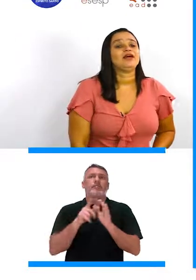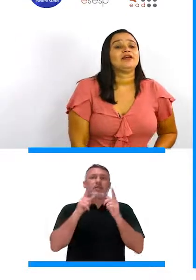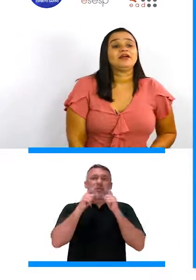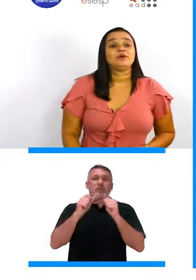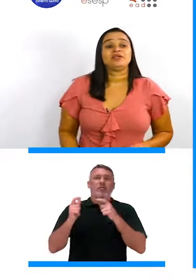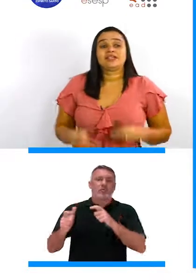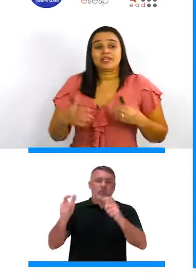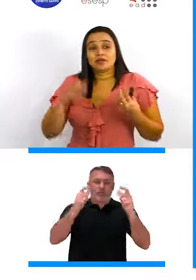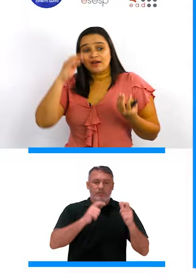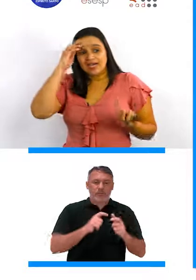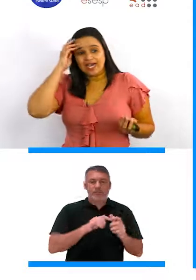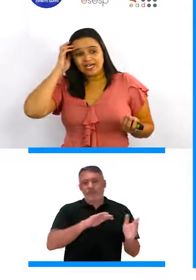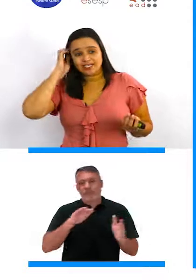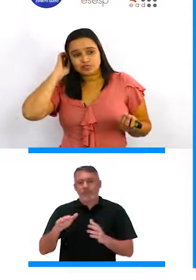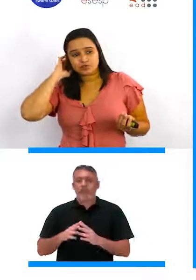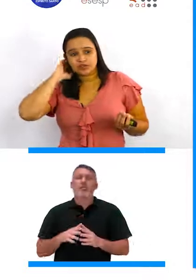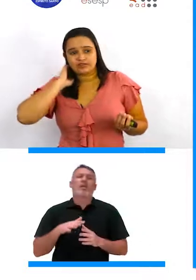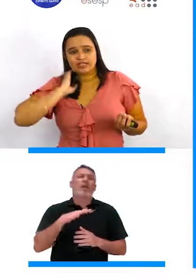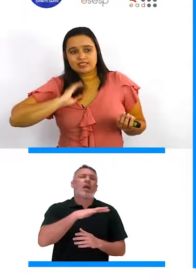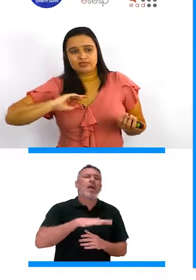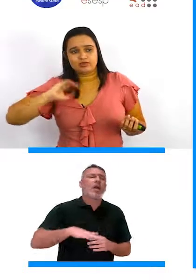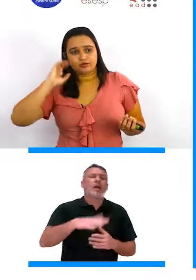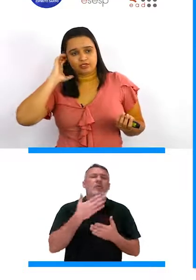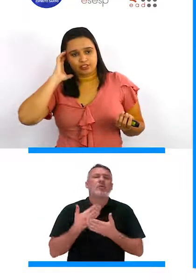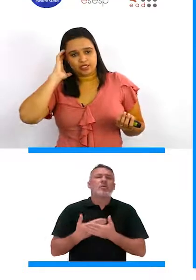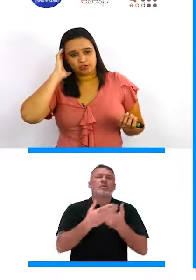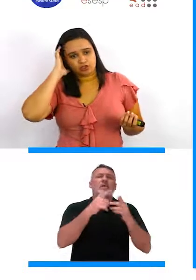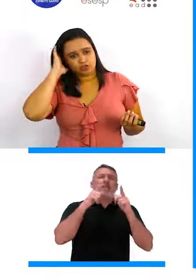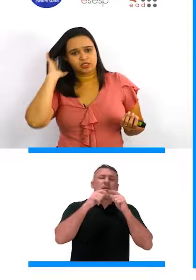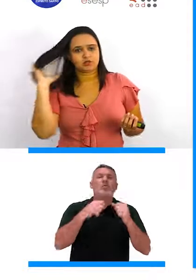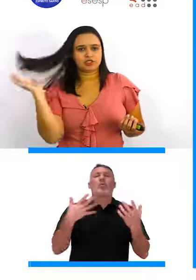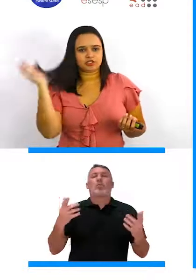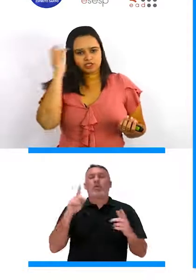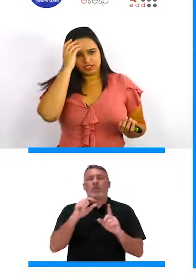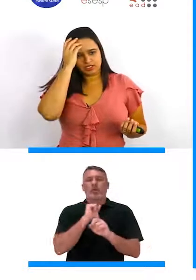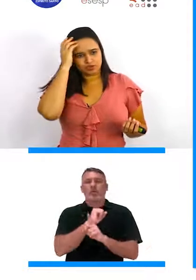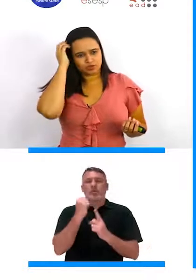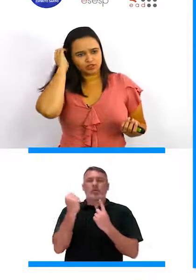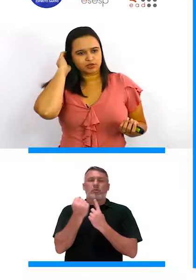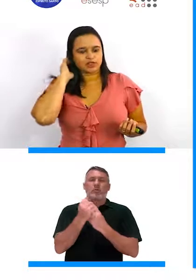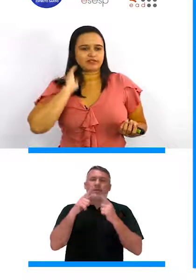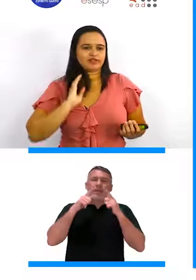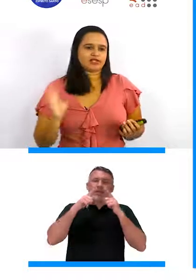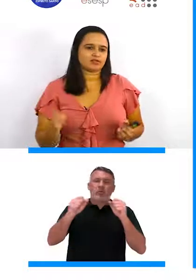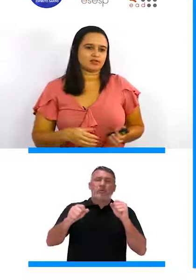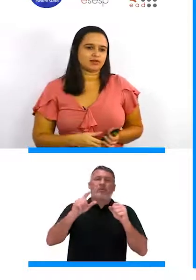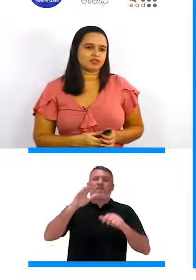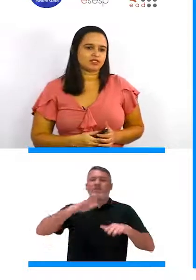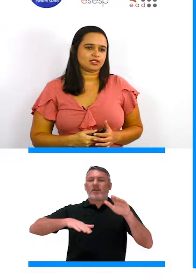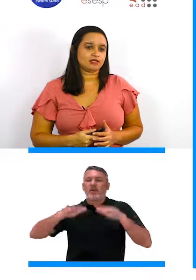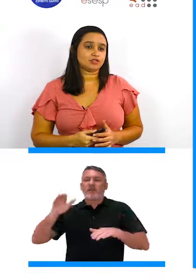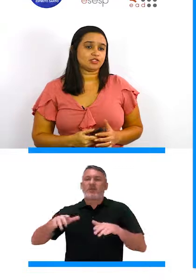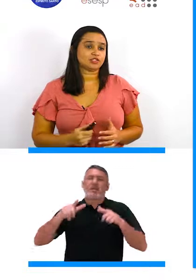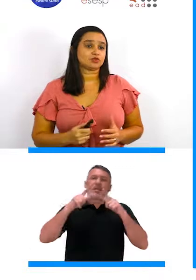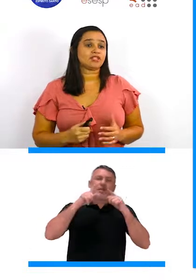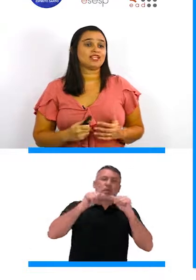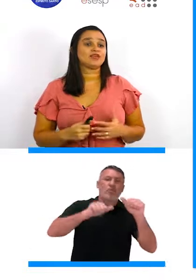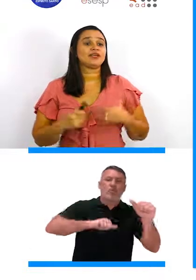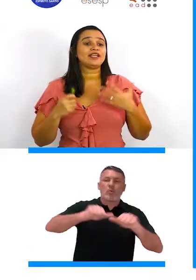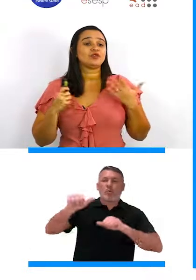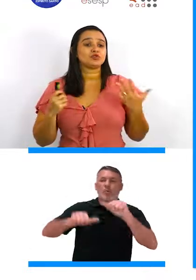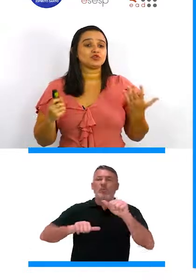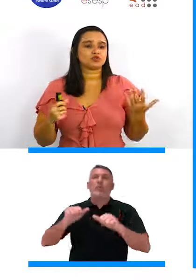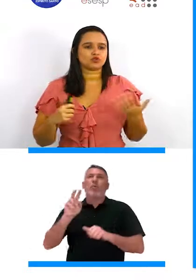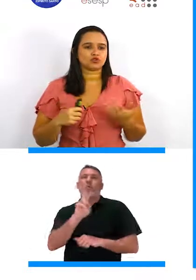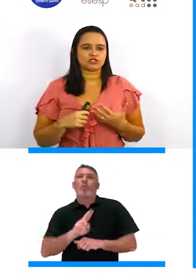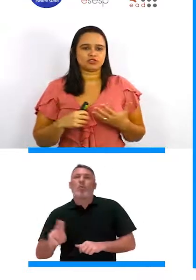vamos lá. Qual é a área que estuda a variação linguística? É a sociolinguística, né? Que estuda a teoria da variação e da mudança linguística e estuda a